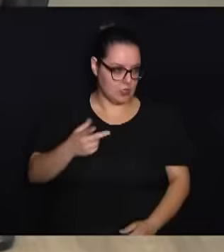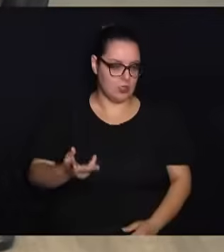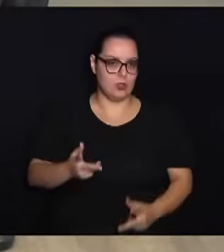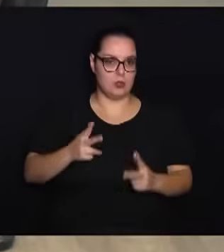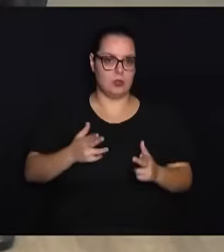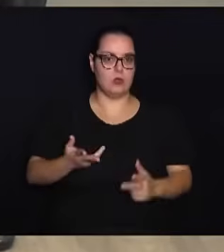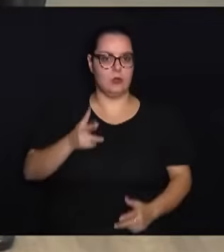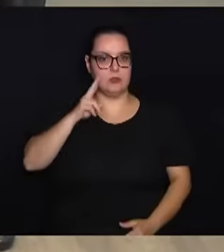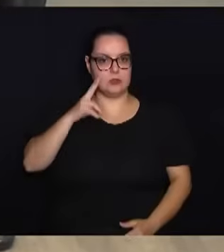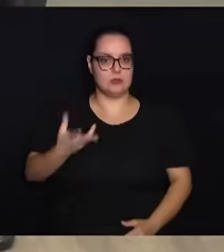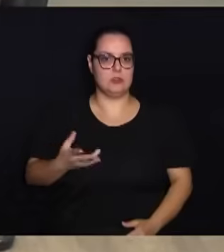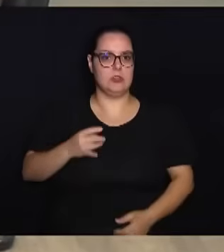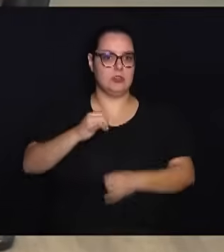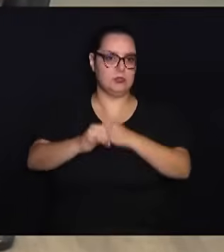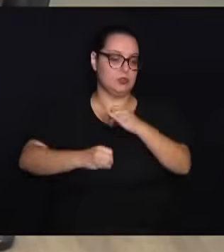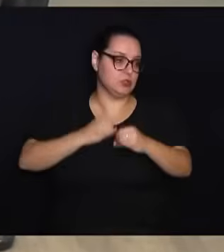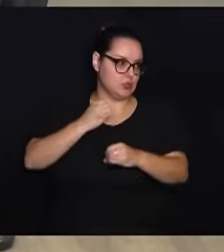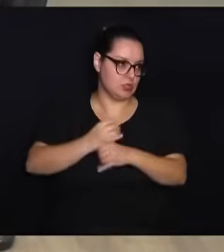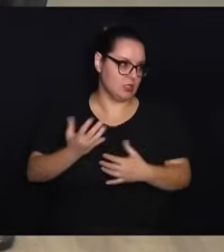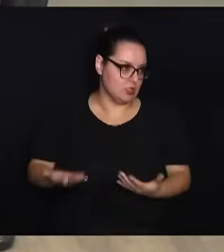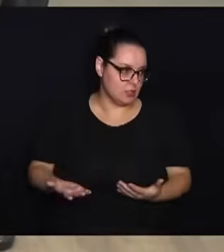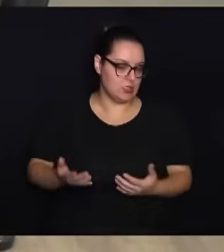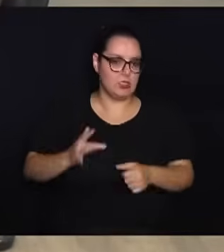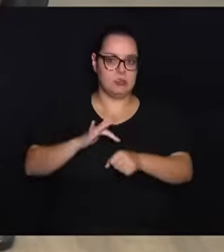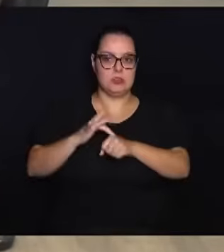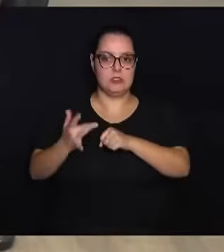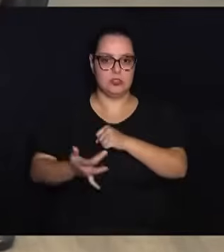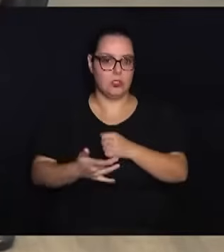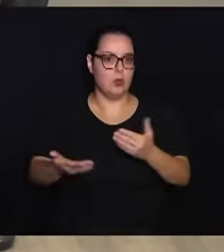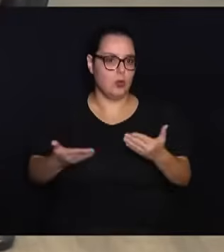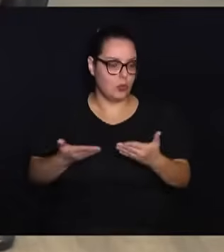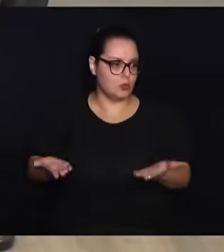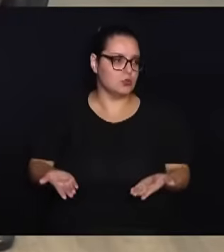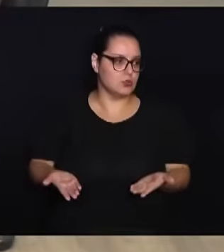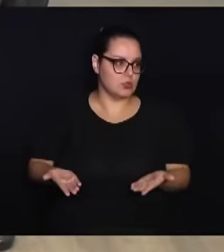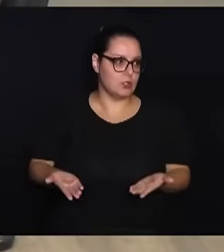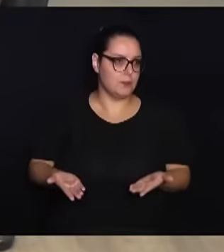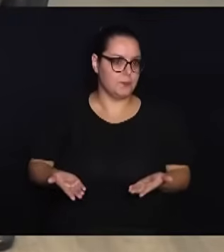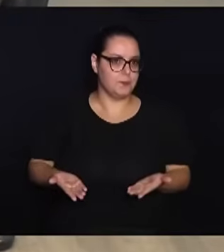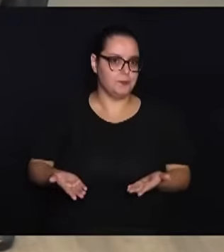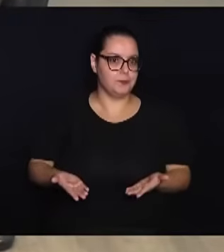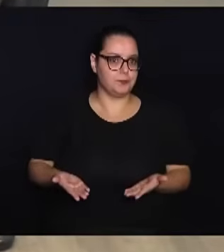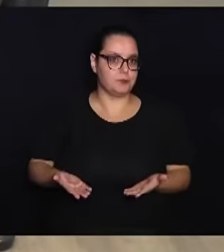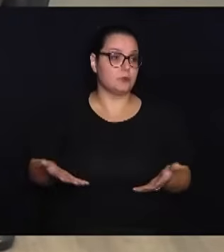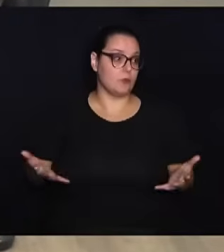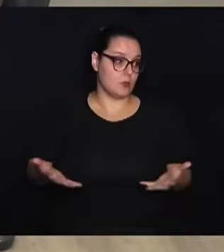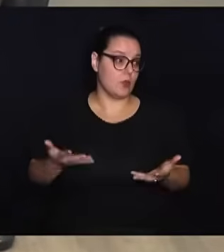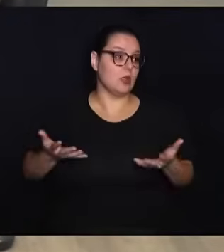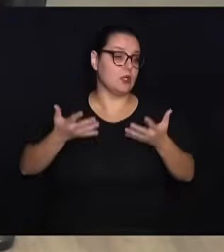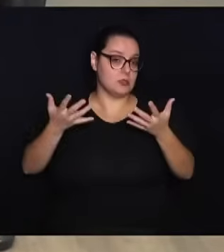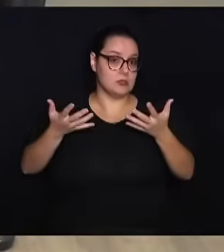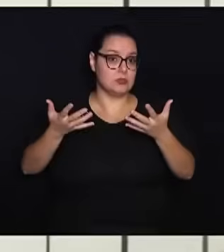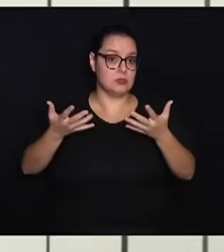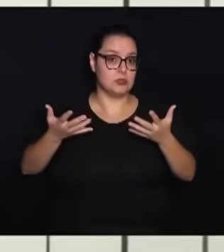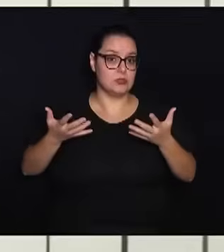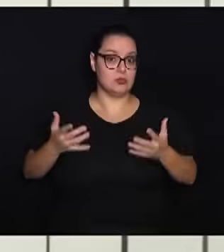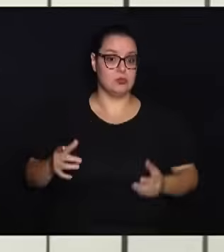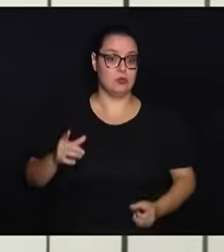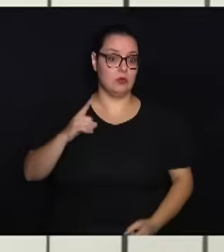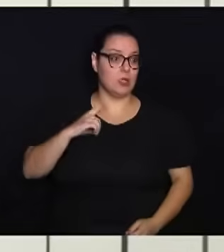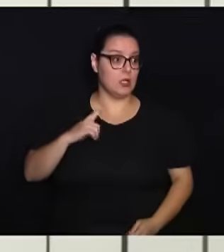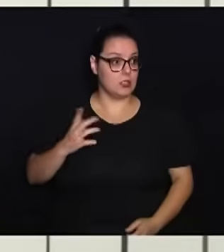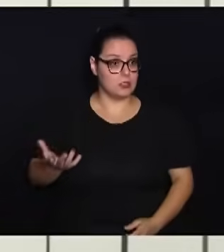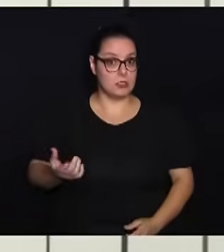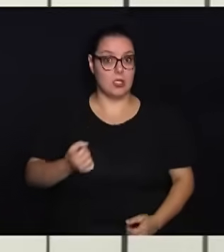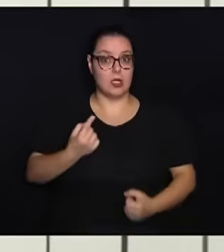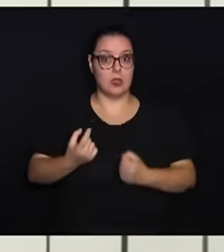você vê a internet, né? A internet, as redes sociais, hoje em dia incentivam a você seguir